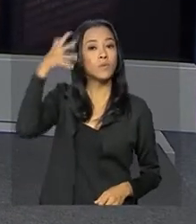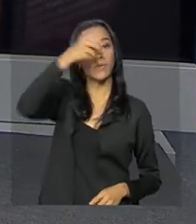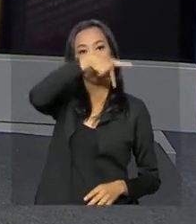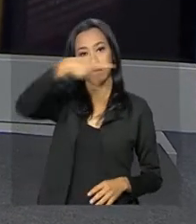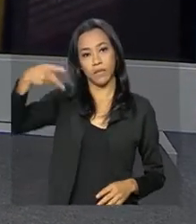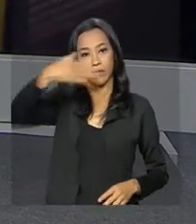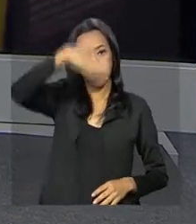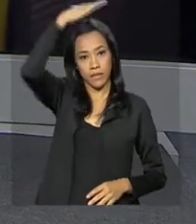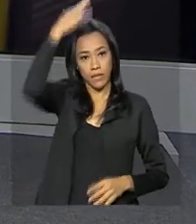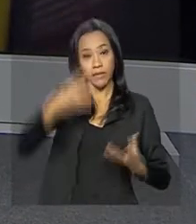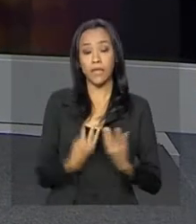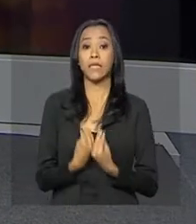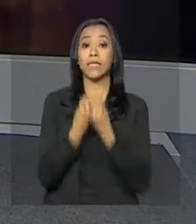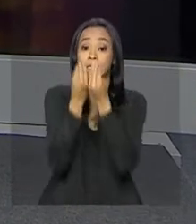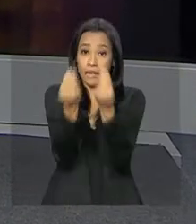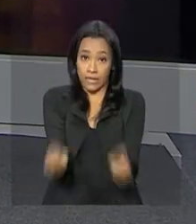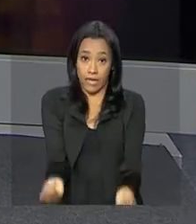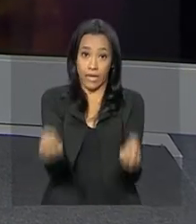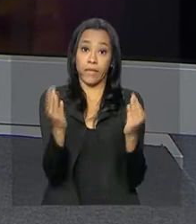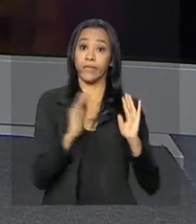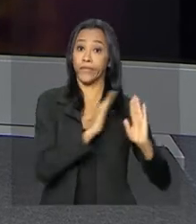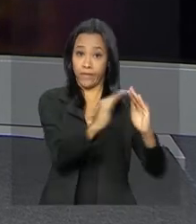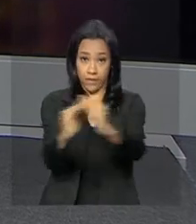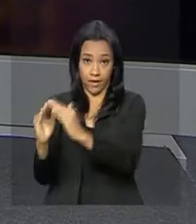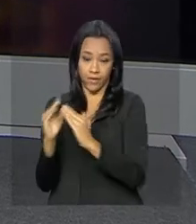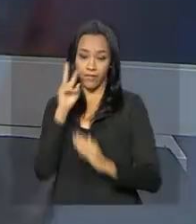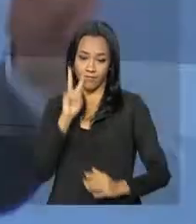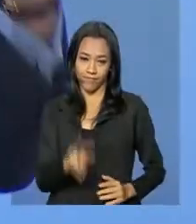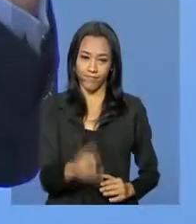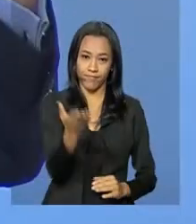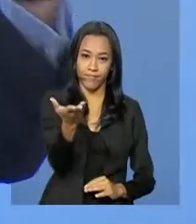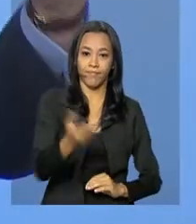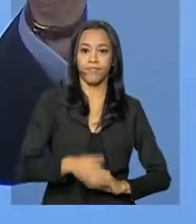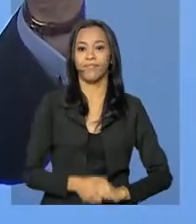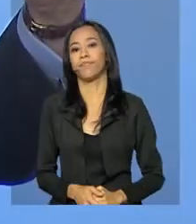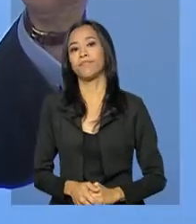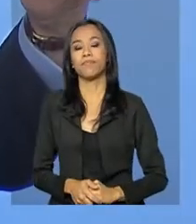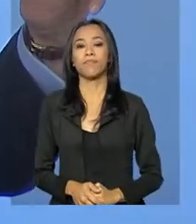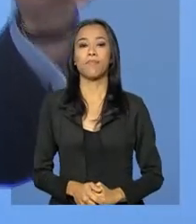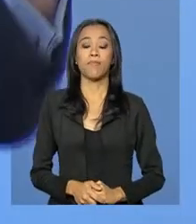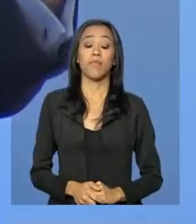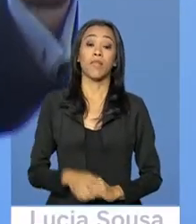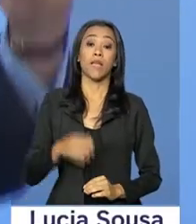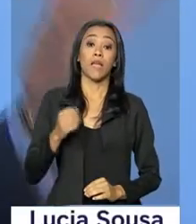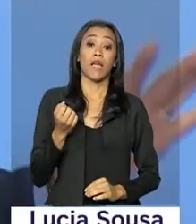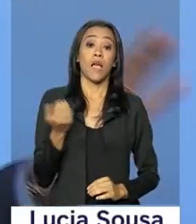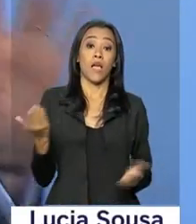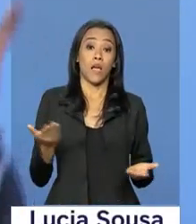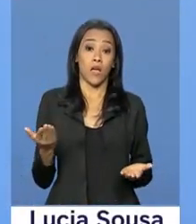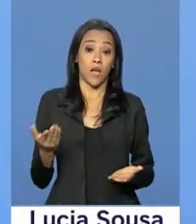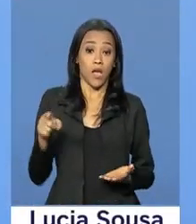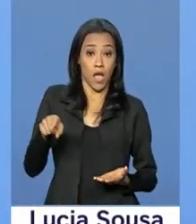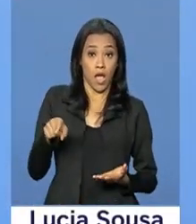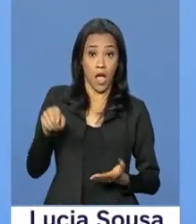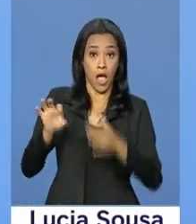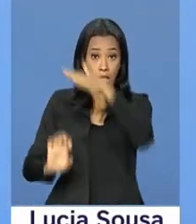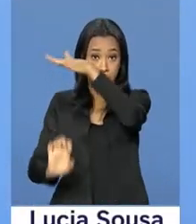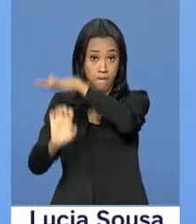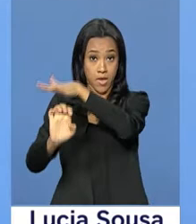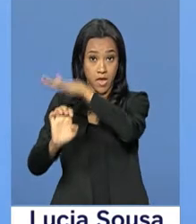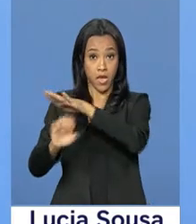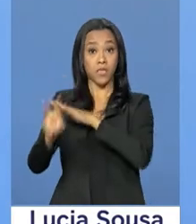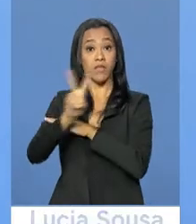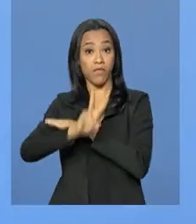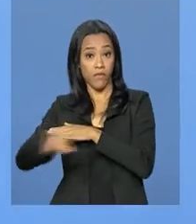a entrega de moradias do programa minha casa minha vida acompanha mais dois apartamentos ea construtora mobiliar a um